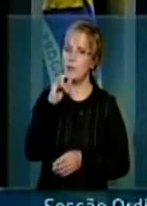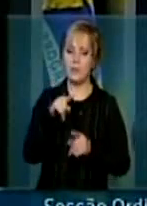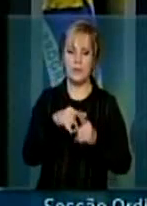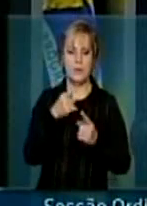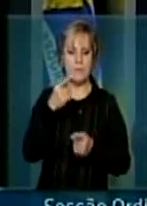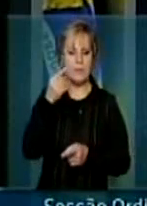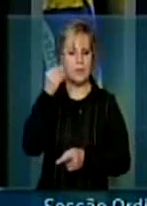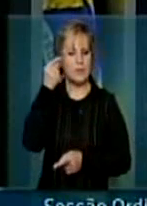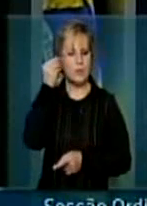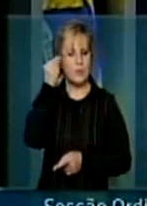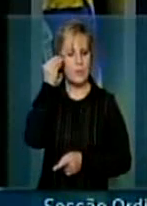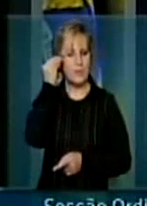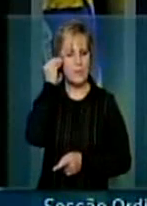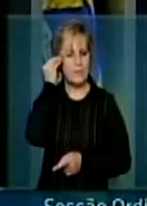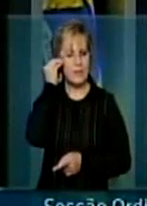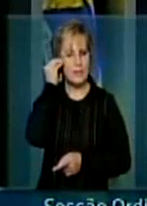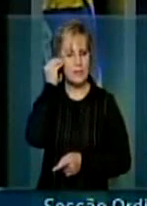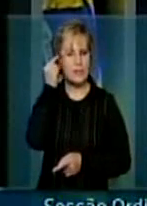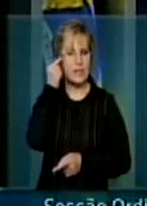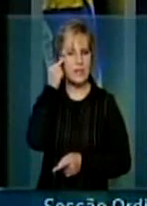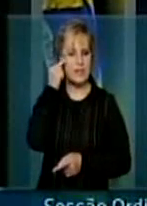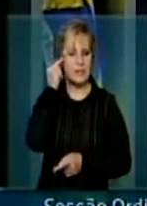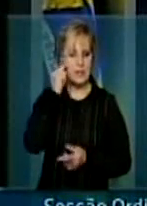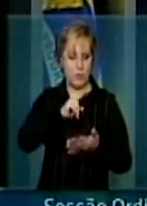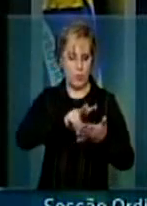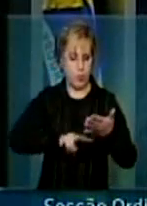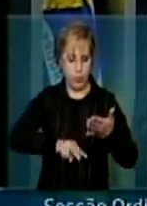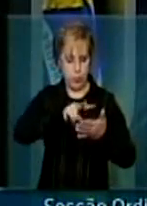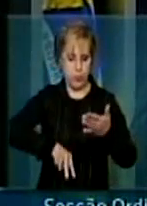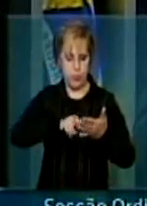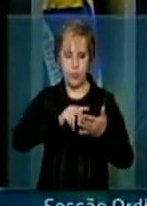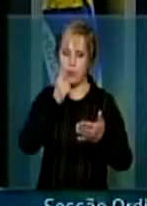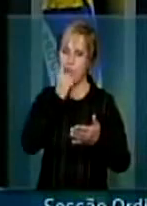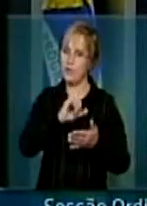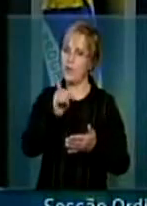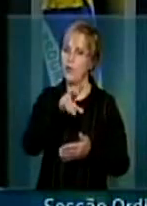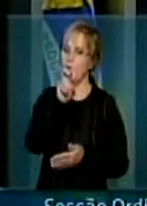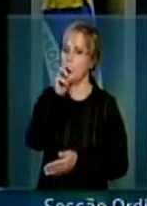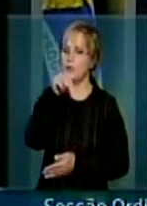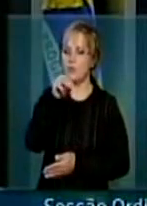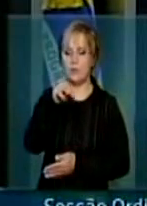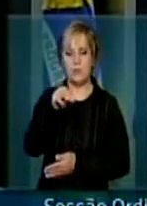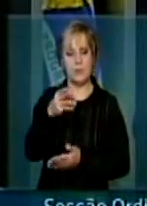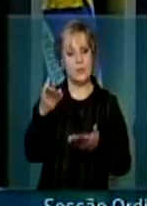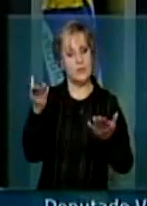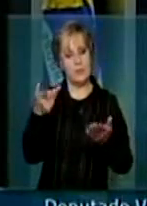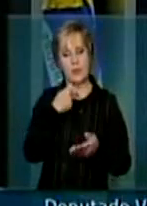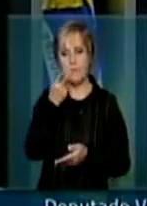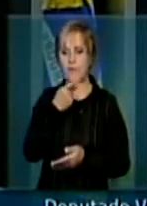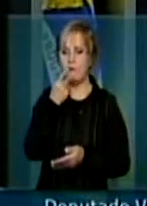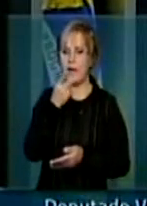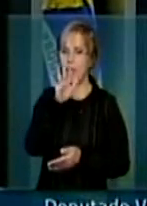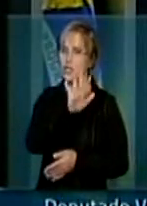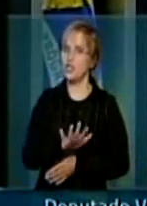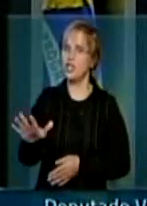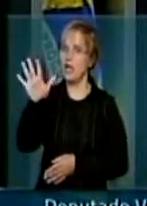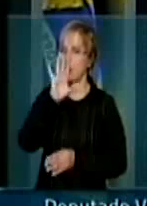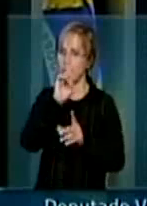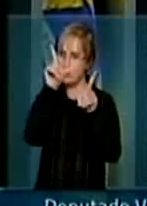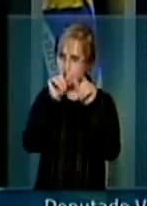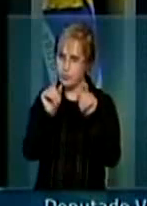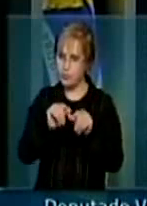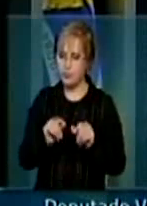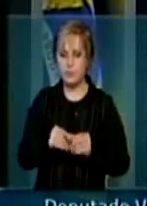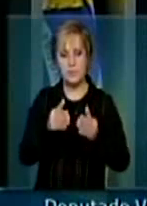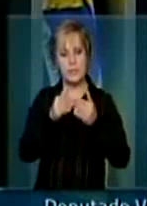quantidade de letras não permitirá que eu me pronuncie em 5 minutos. Então, o que eu vou fazer é um pronunciamento geral e pediria